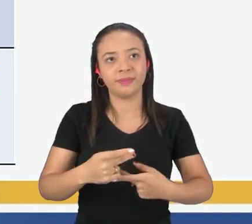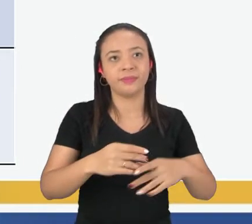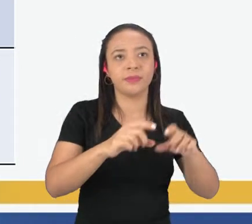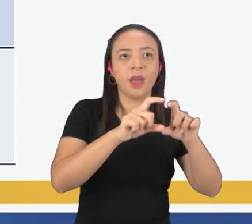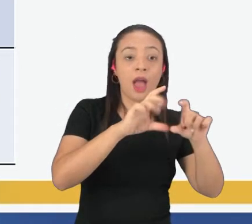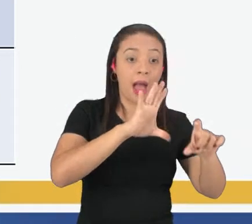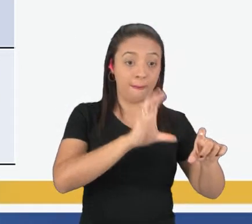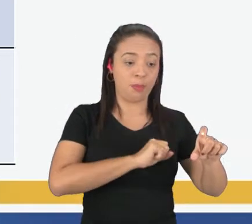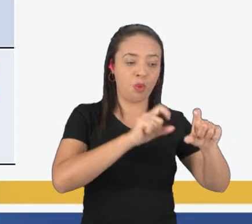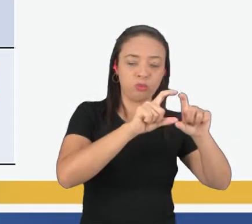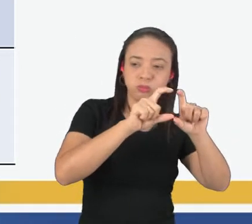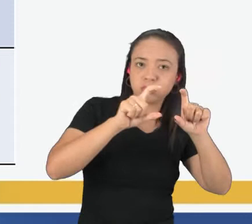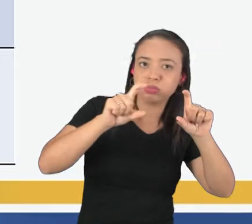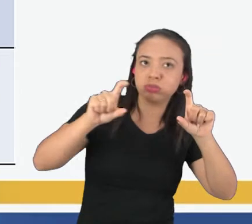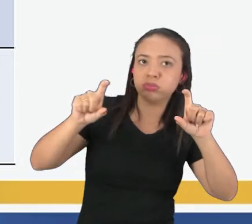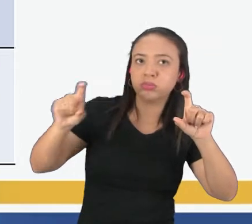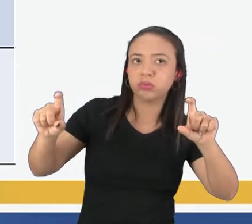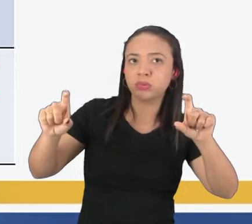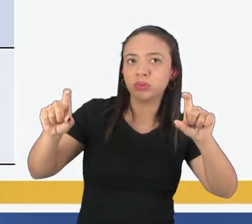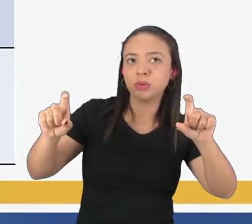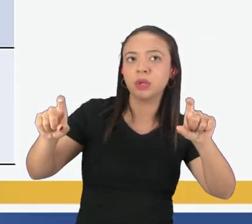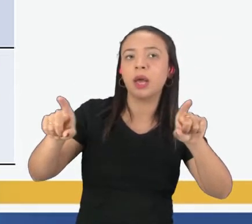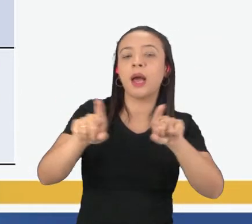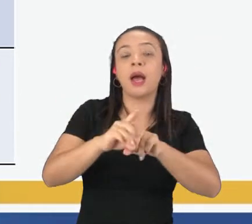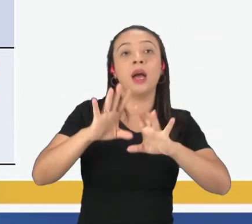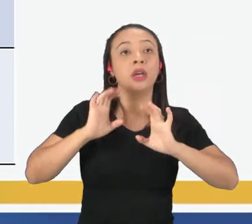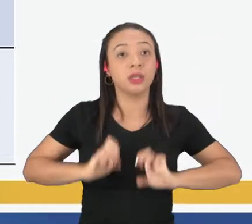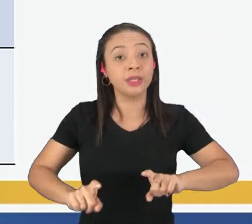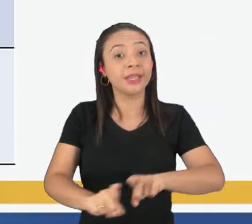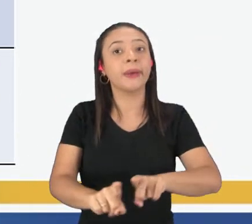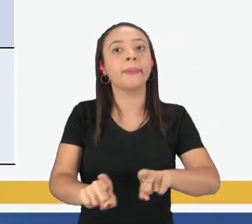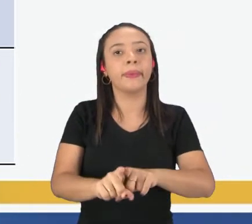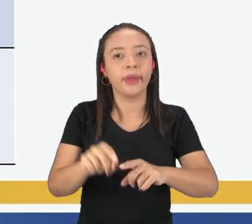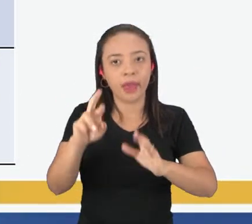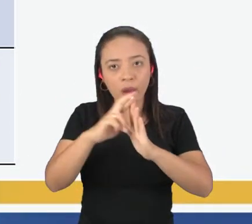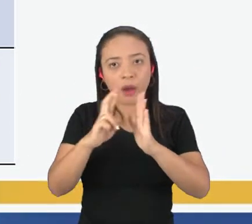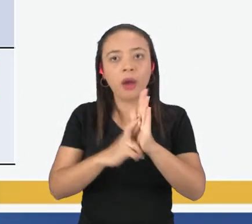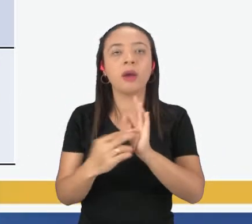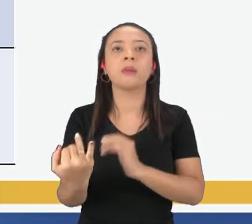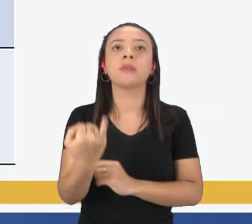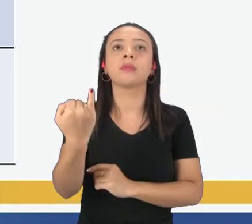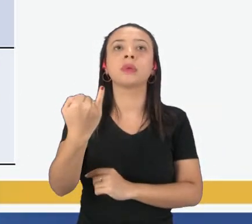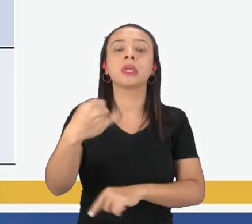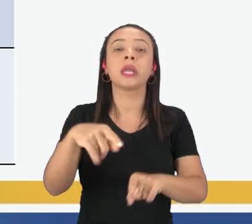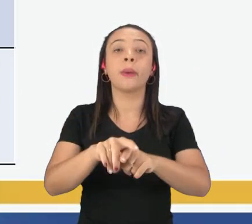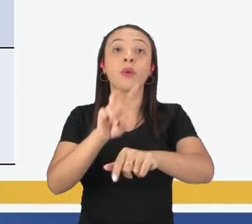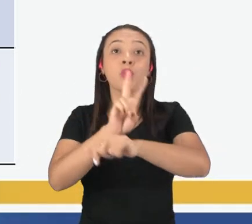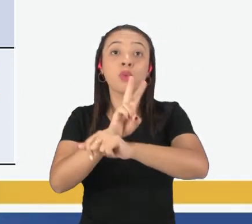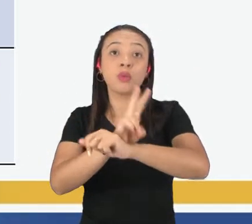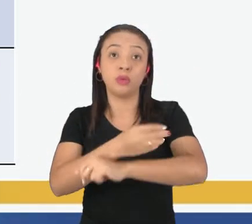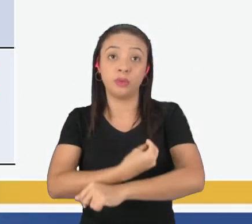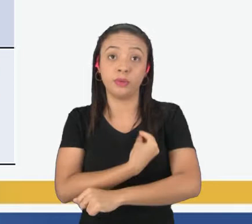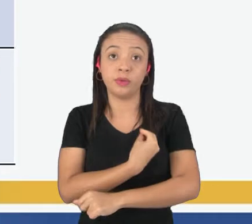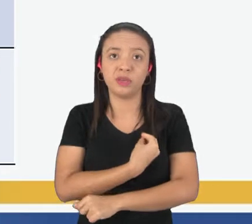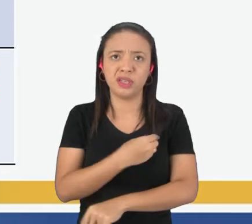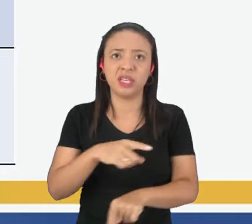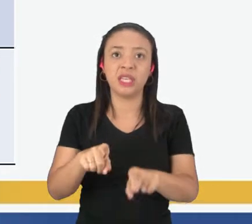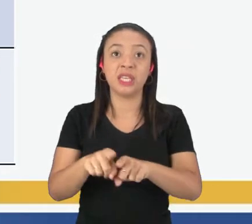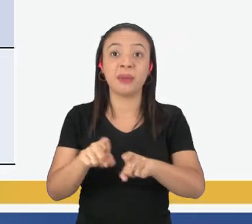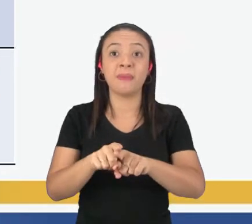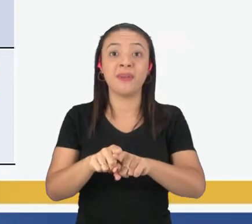falando de amor por princípio, a ética de respeito ao outro como princípio, a preservação da vida e uma